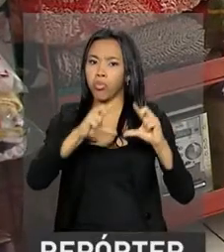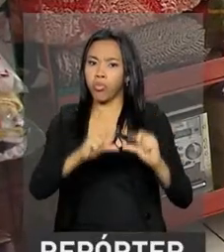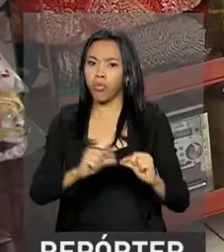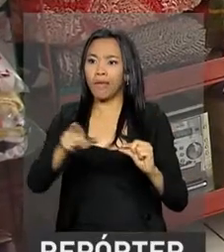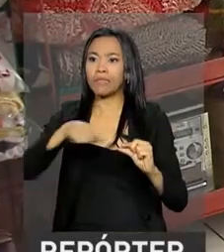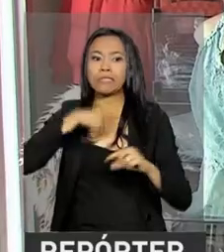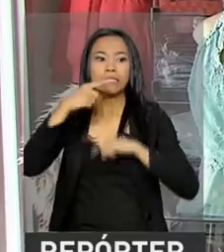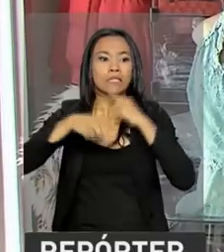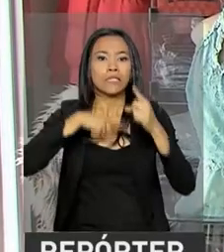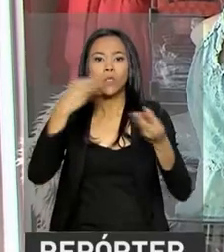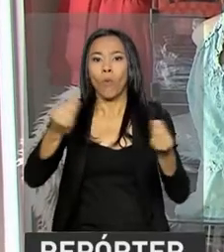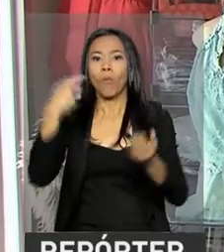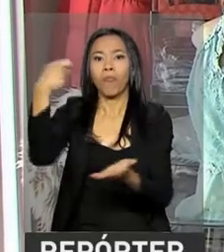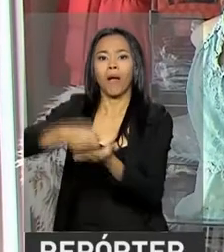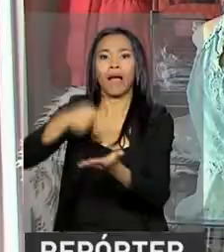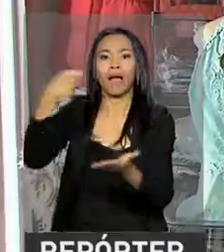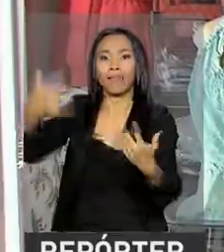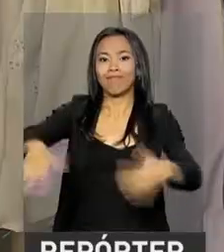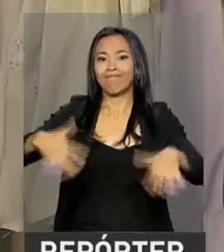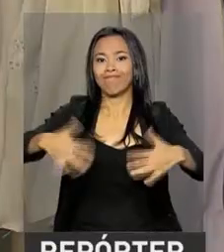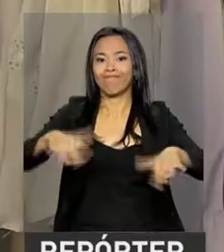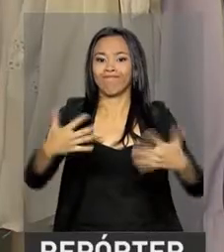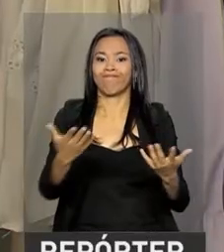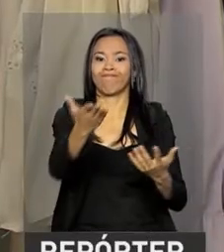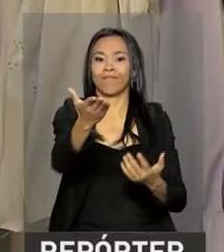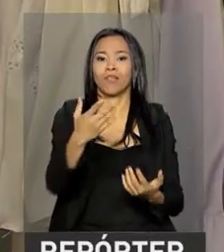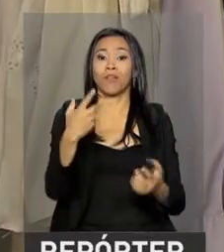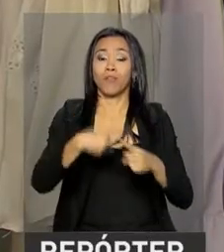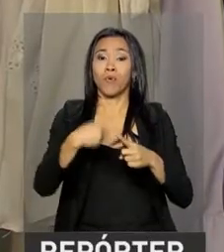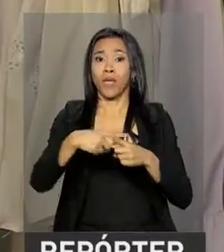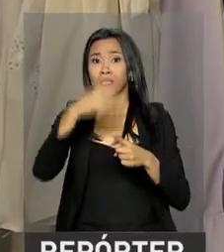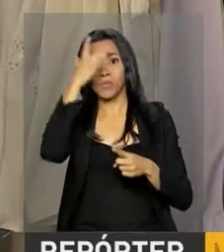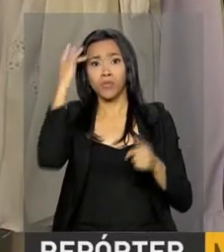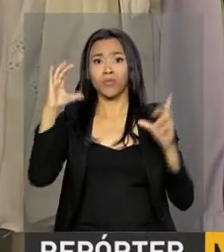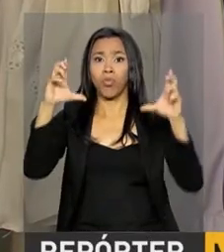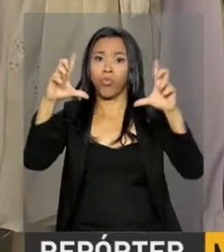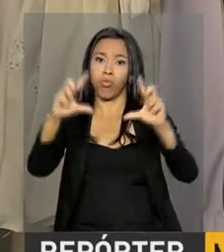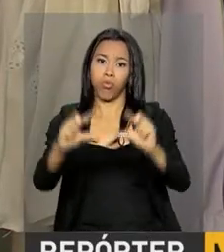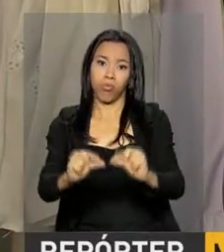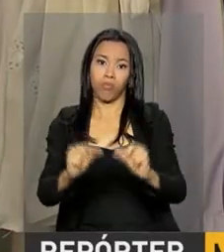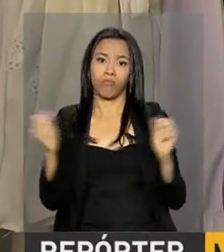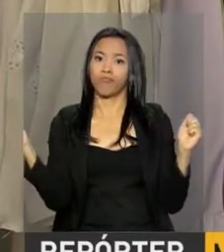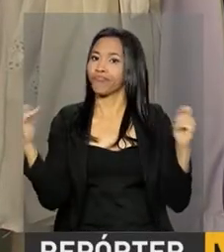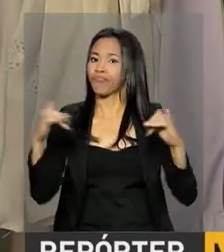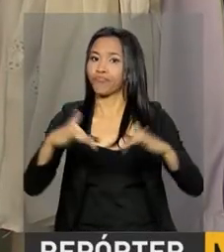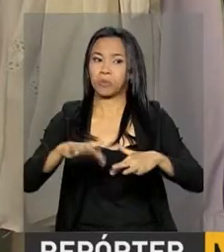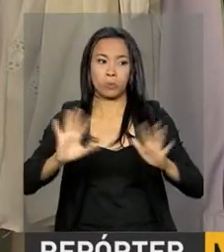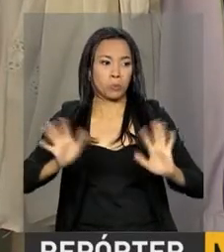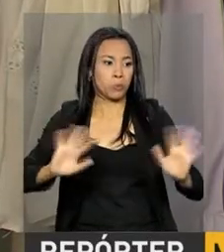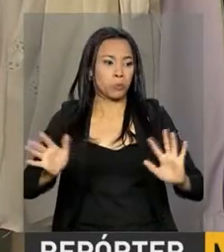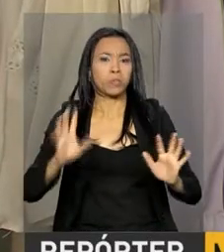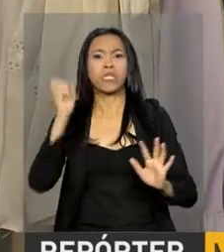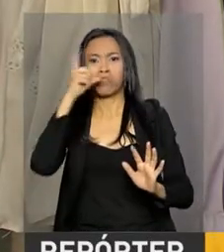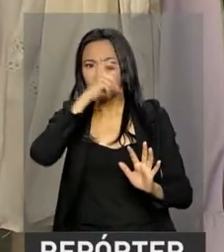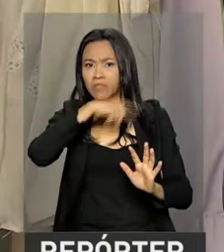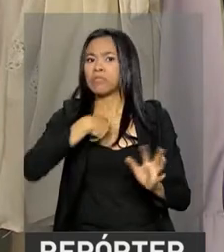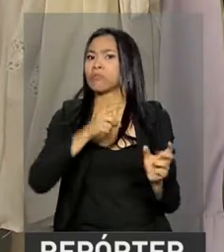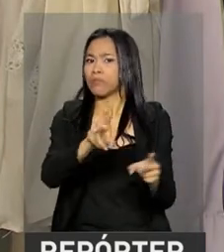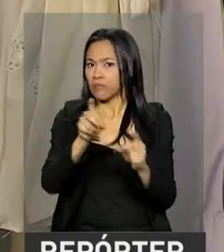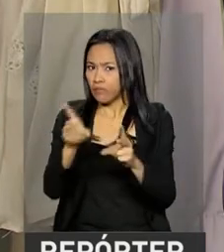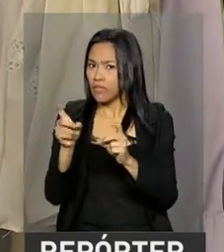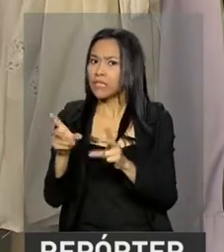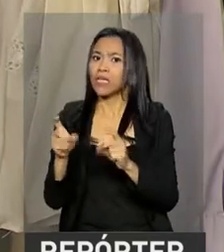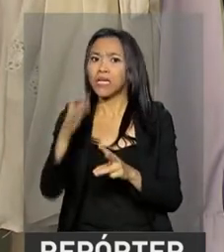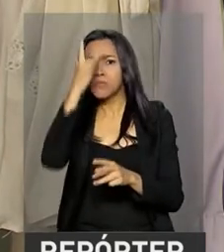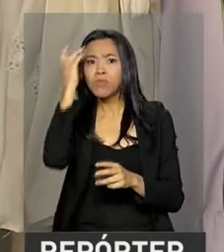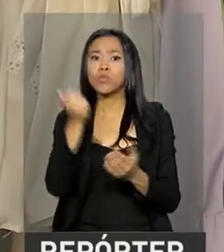pagar as contribuições tributárias da loja caiu bastante no mercado é tá difícil nem das agora que o